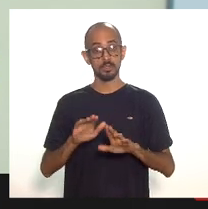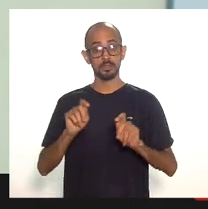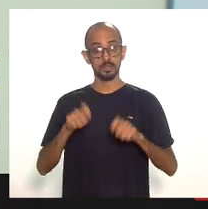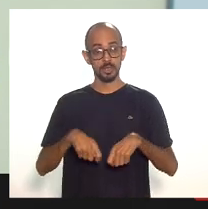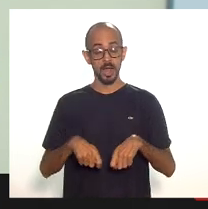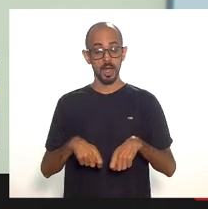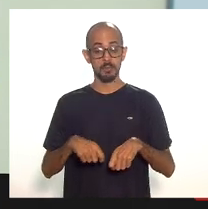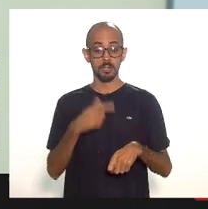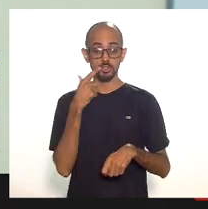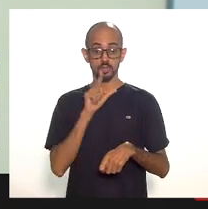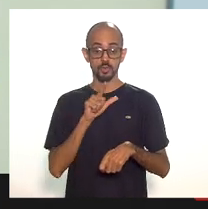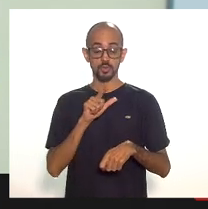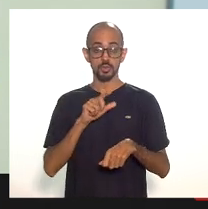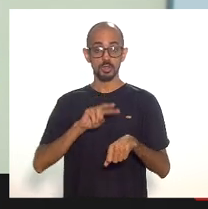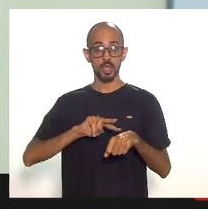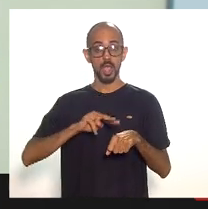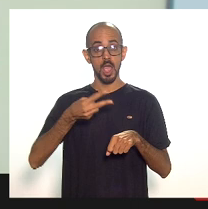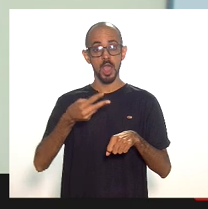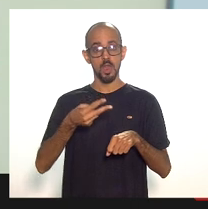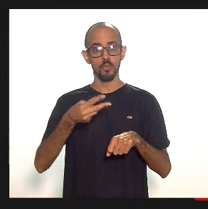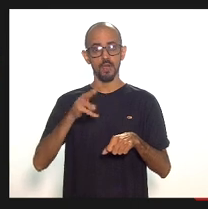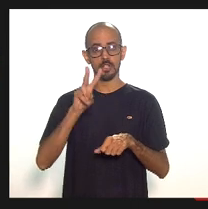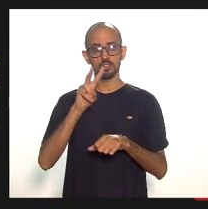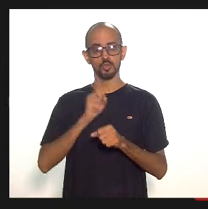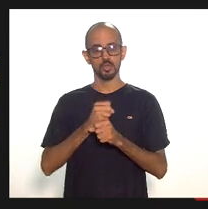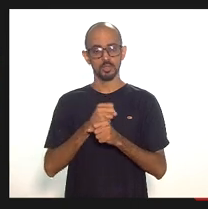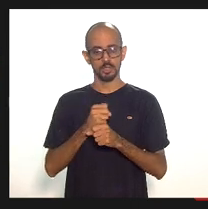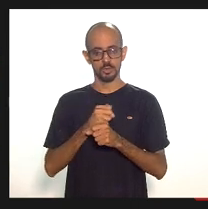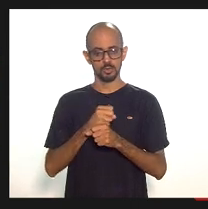chegar a 2 anos.